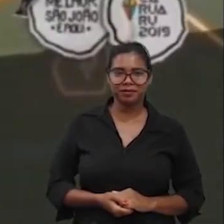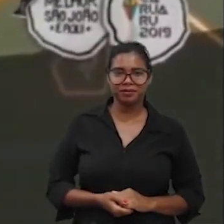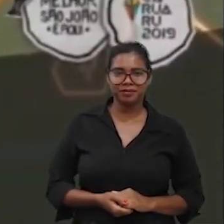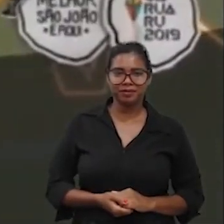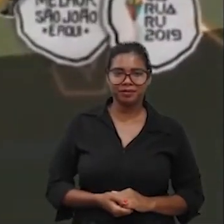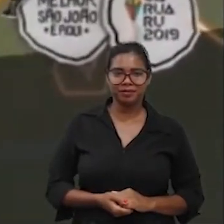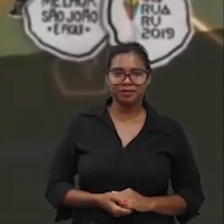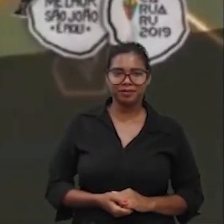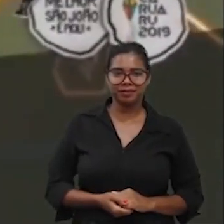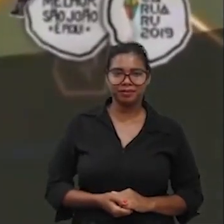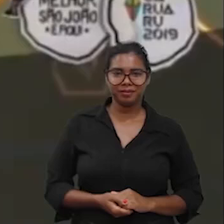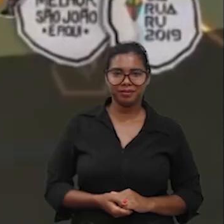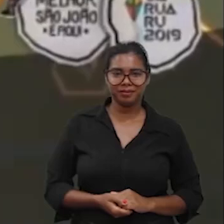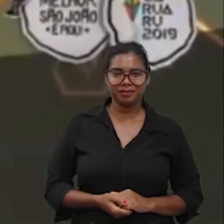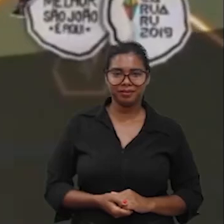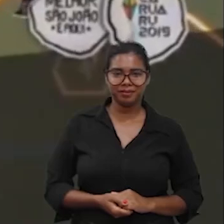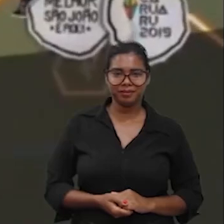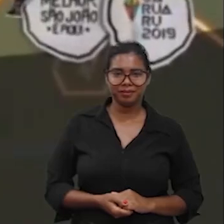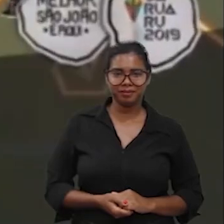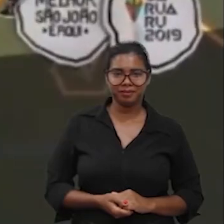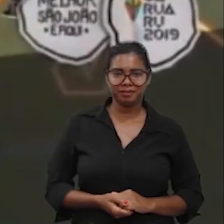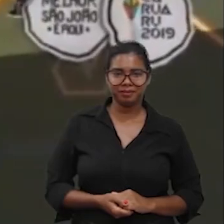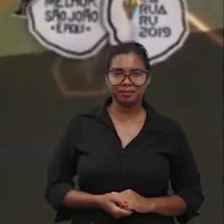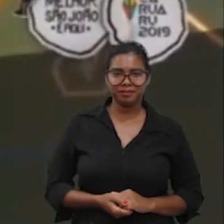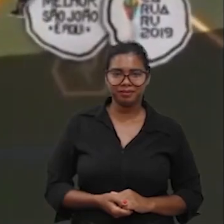Aqui. Especial.